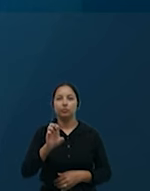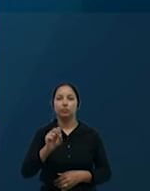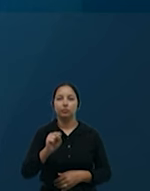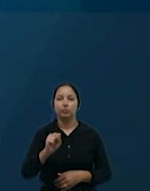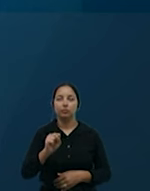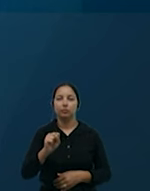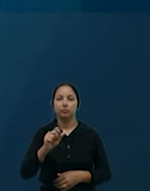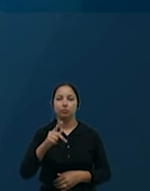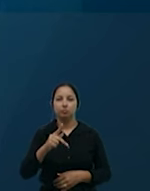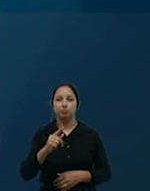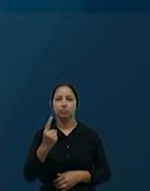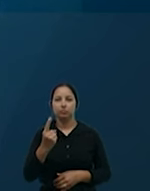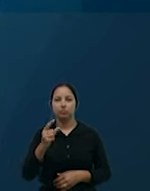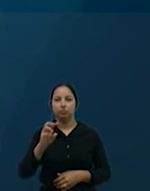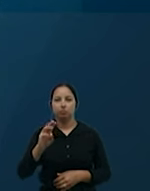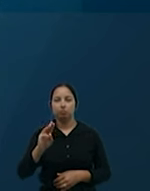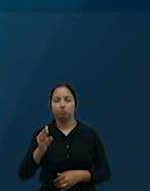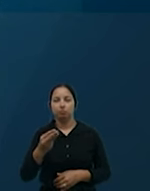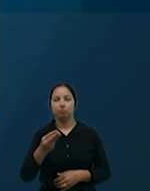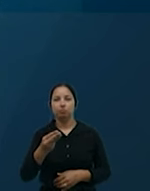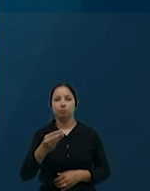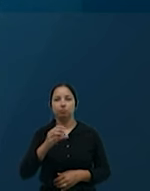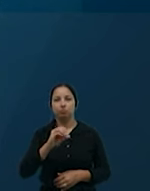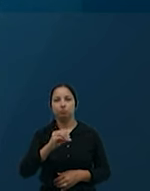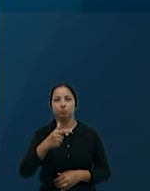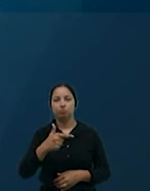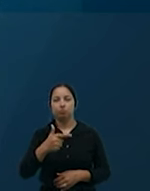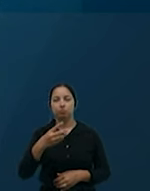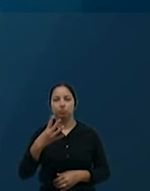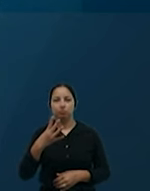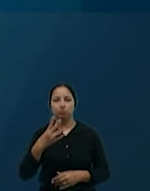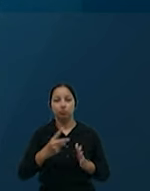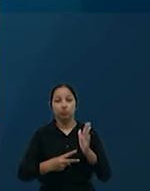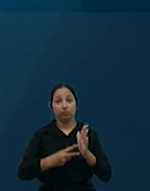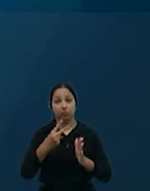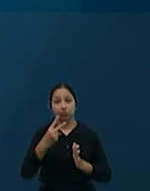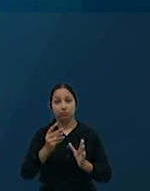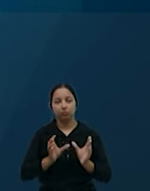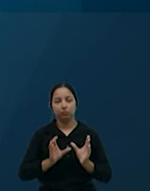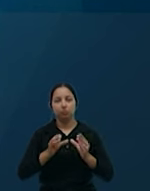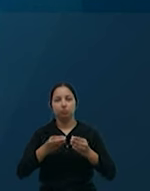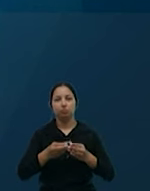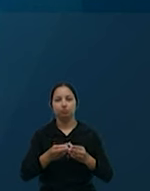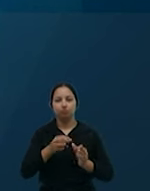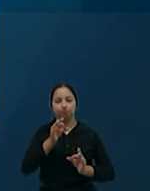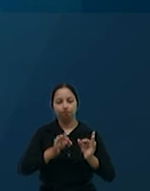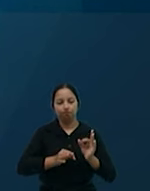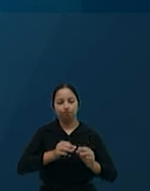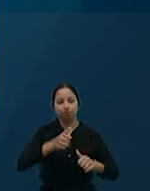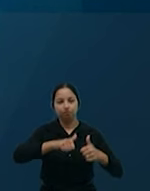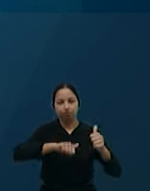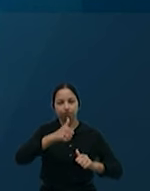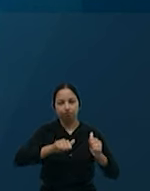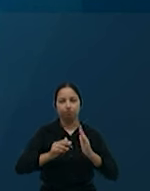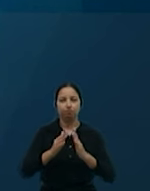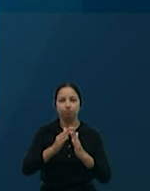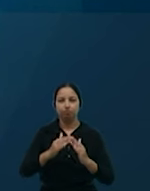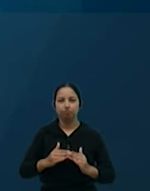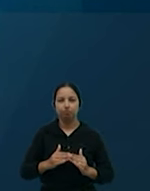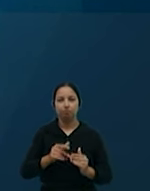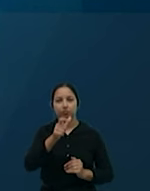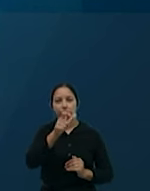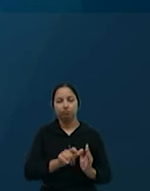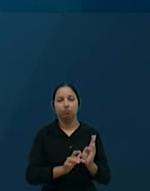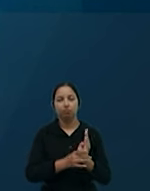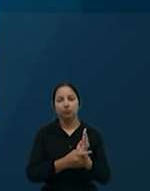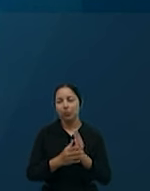1.479.024, a segunda turma desse STJ analisou uma demanda em que o segurado pretendia a revisão judicial de